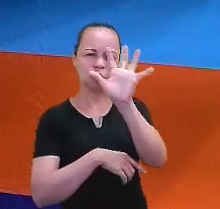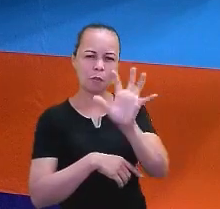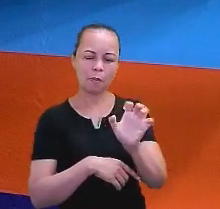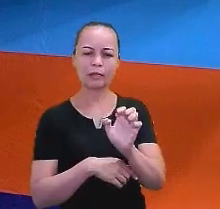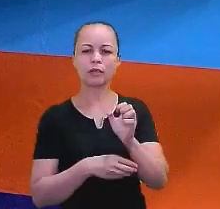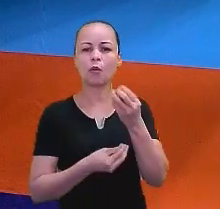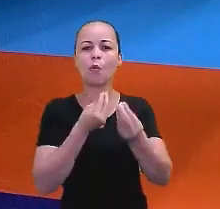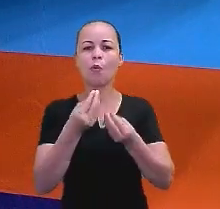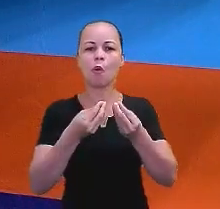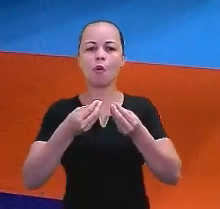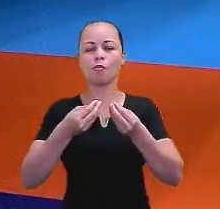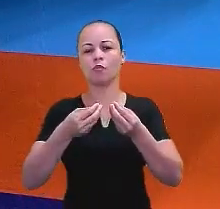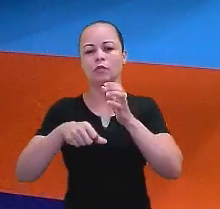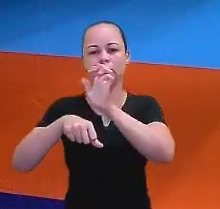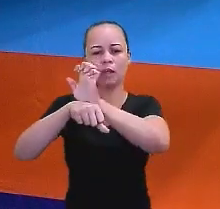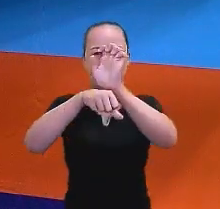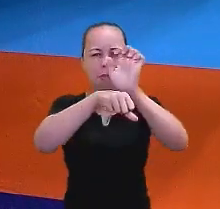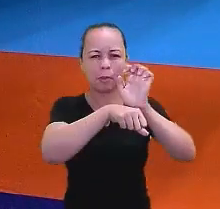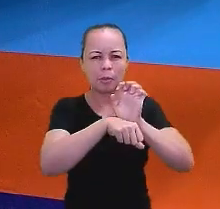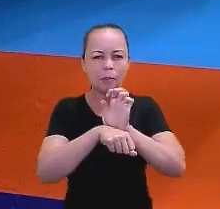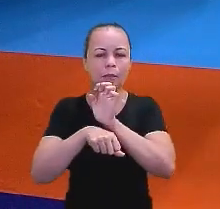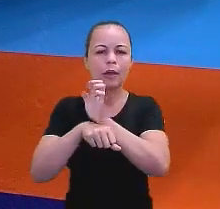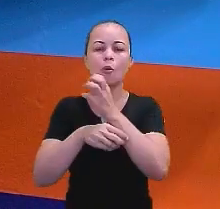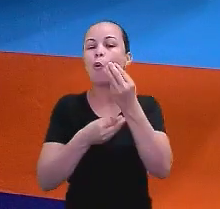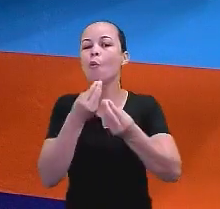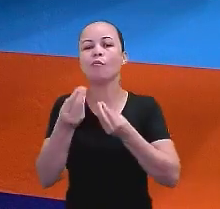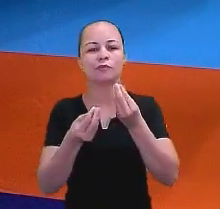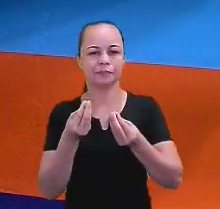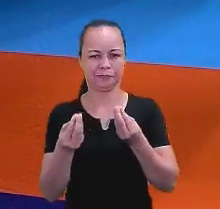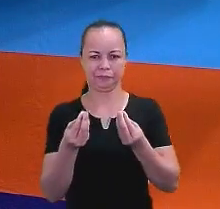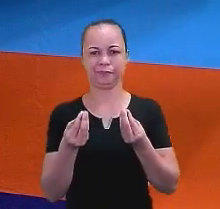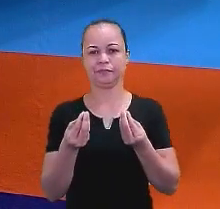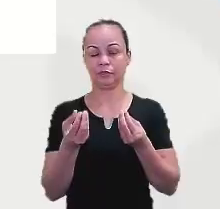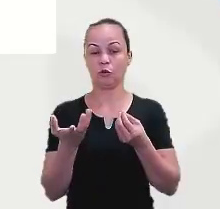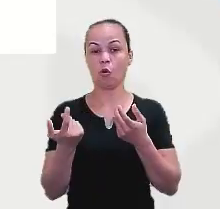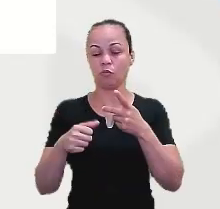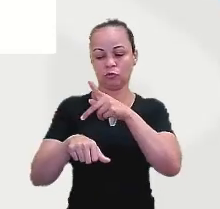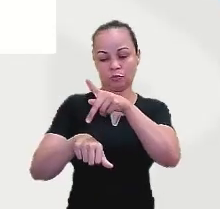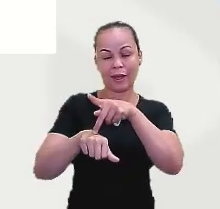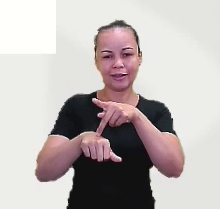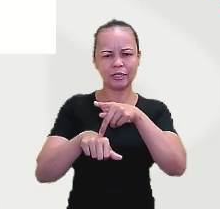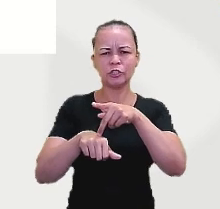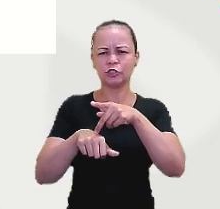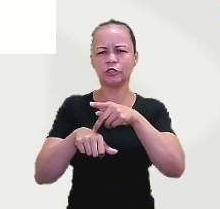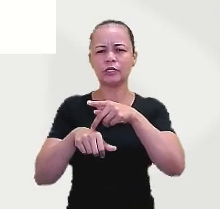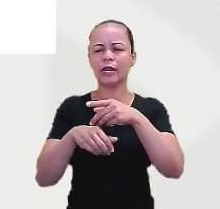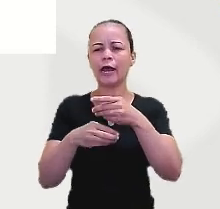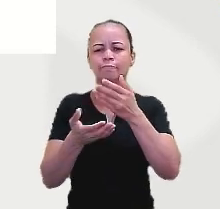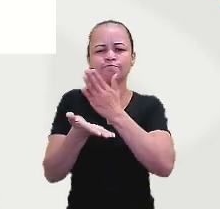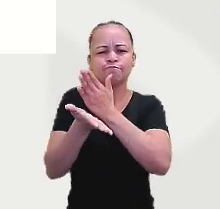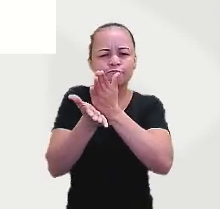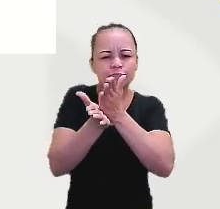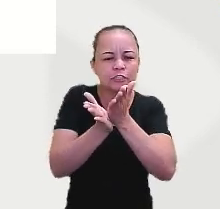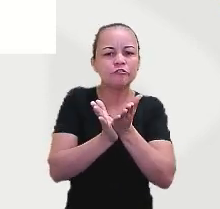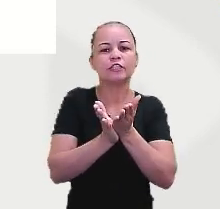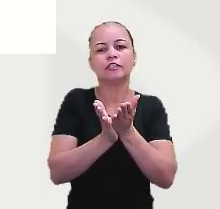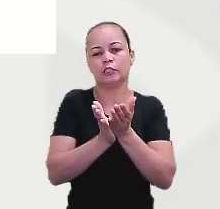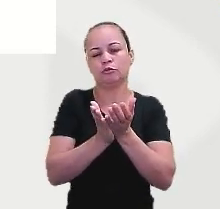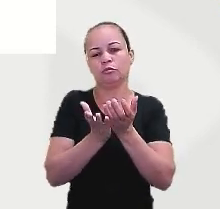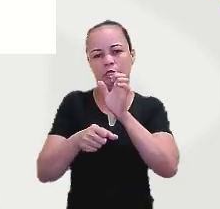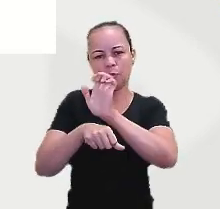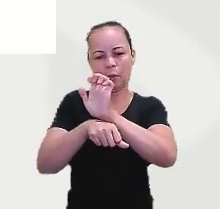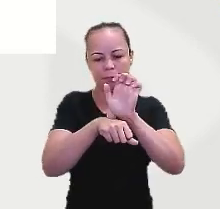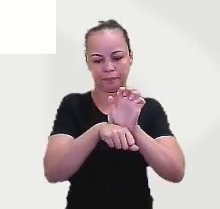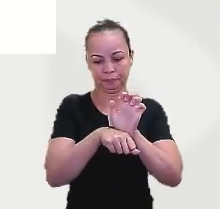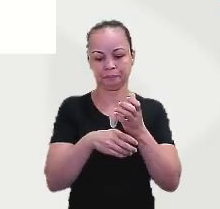dividido o Estado brasileiro. Então, como divisões históricas, a gente pode, desse momento, né,